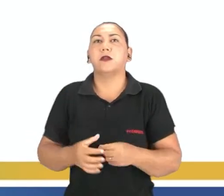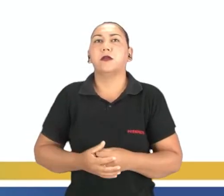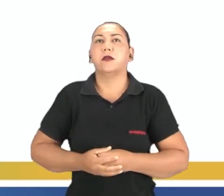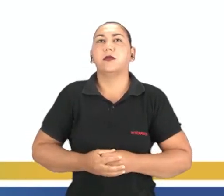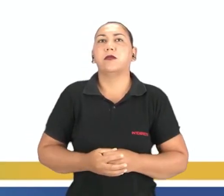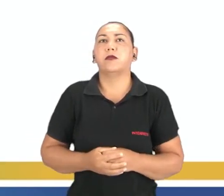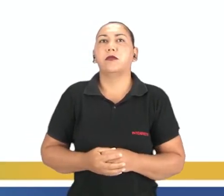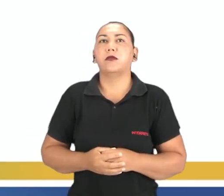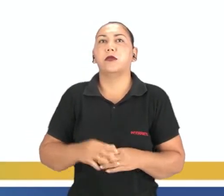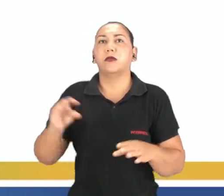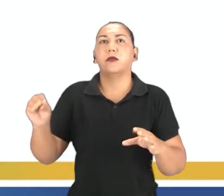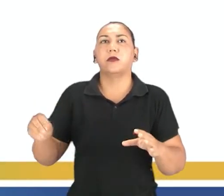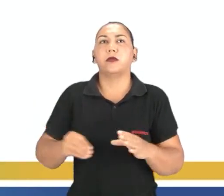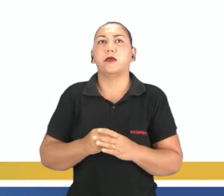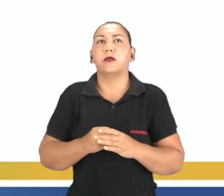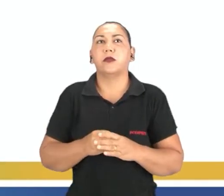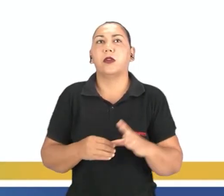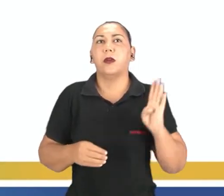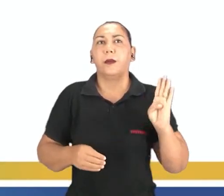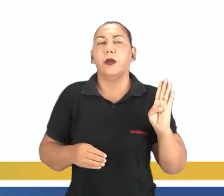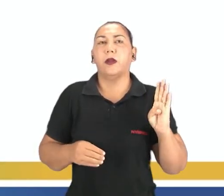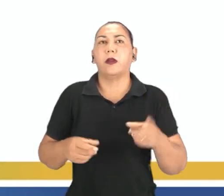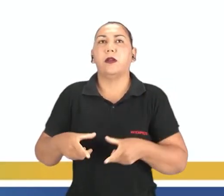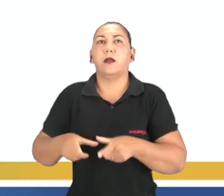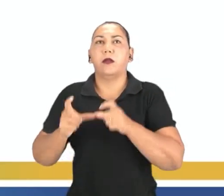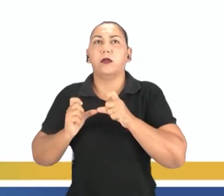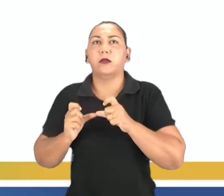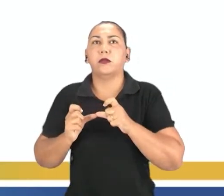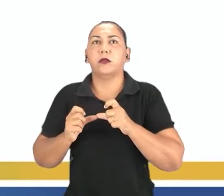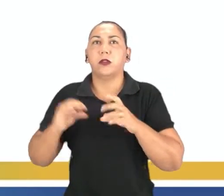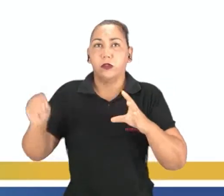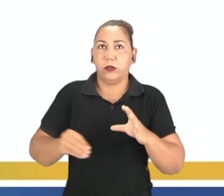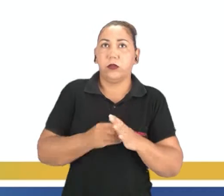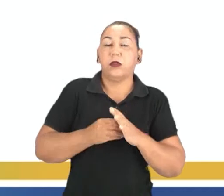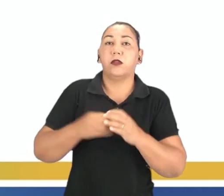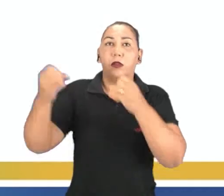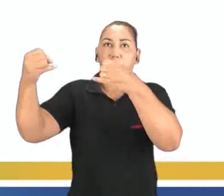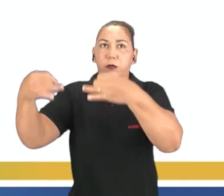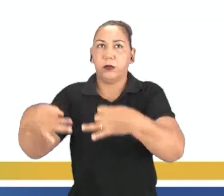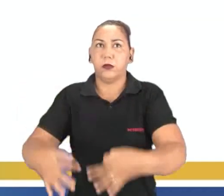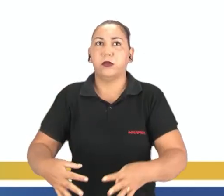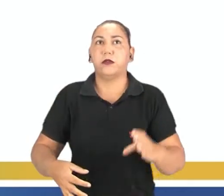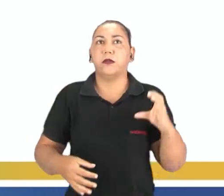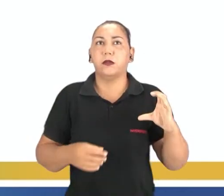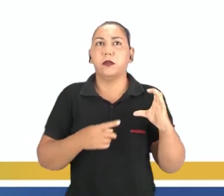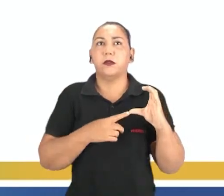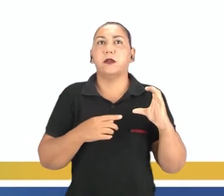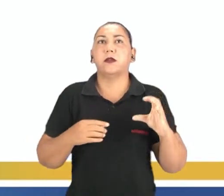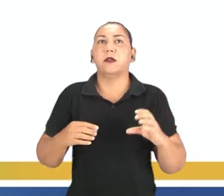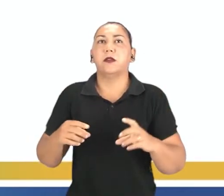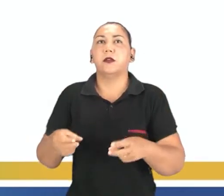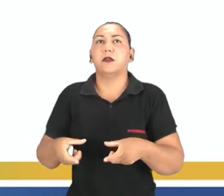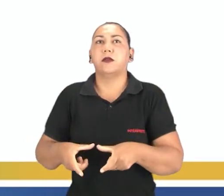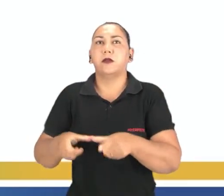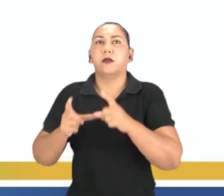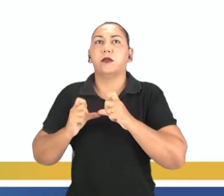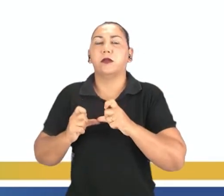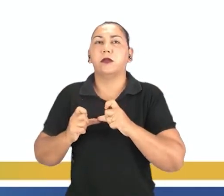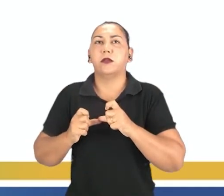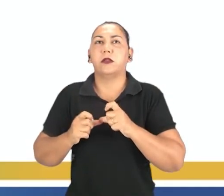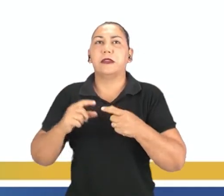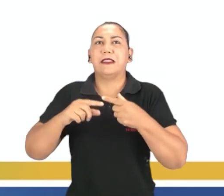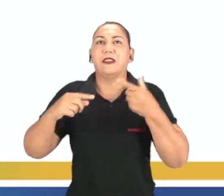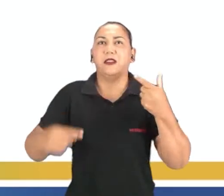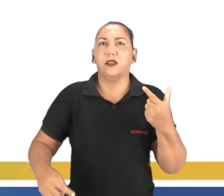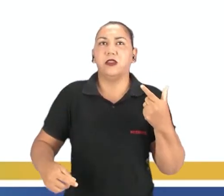adversativas e alternativas. Letra D. Conjunções conclusivas e adversativas. E letra E. Conjunções concessivas